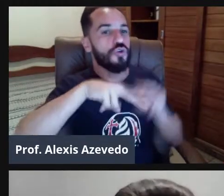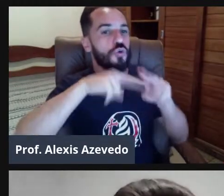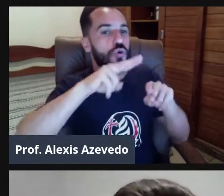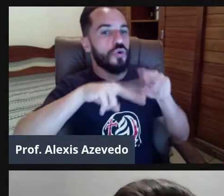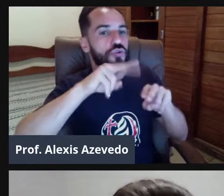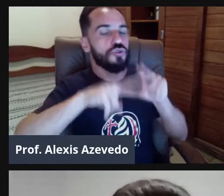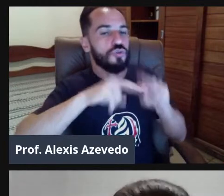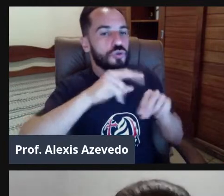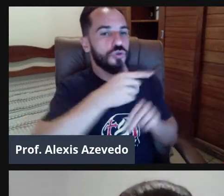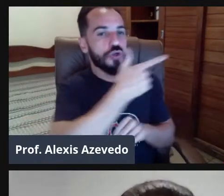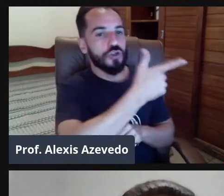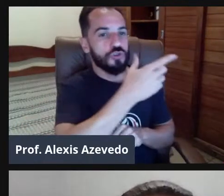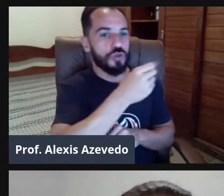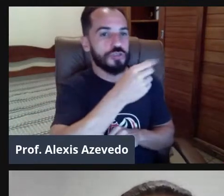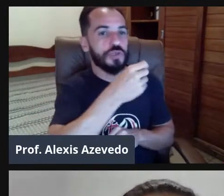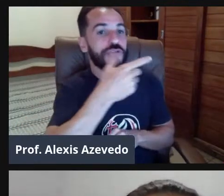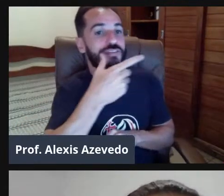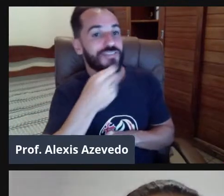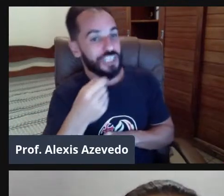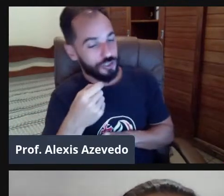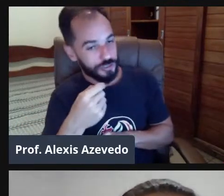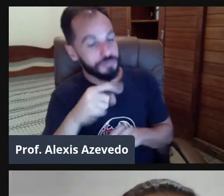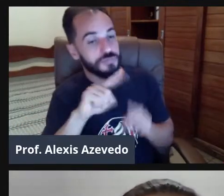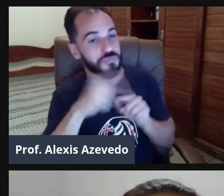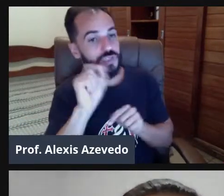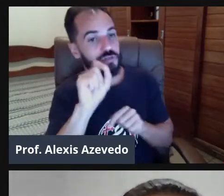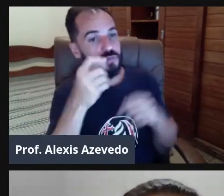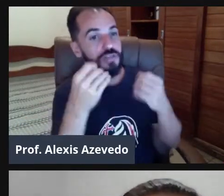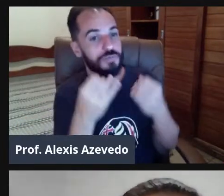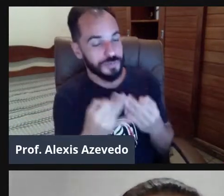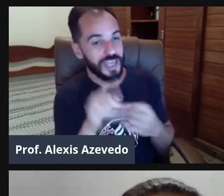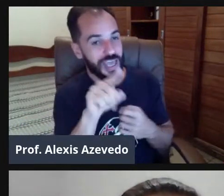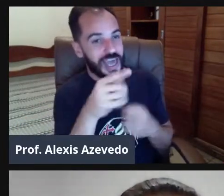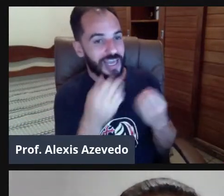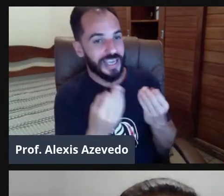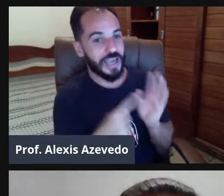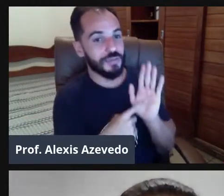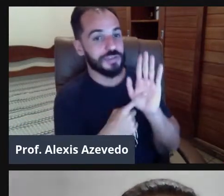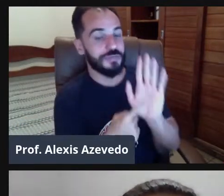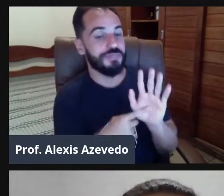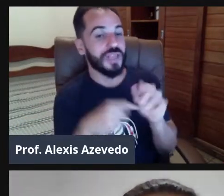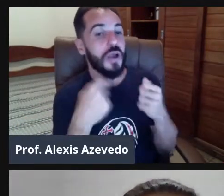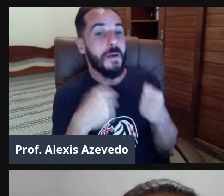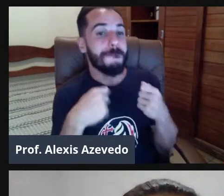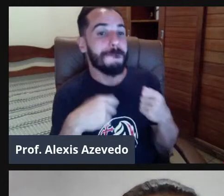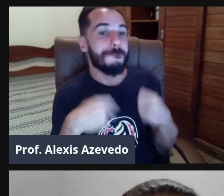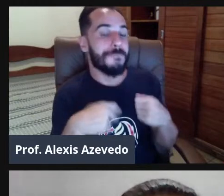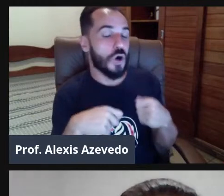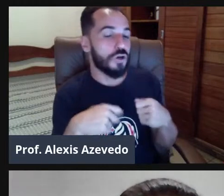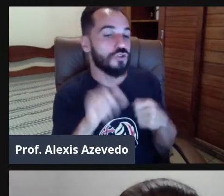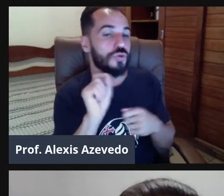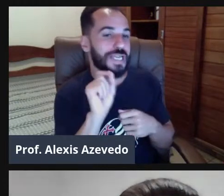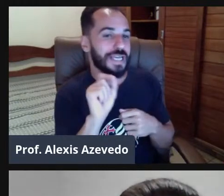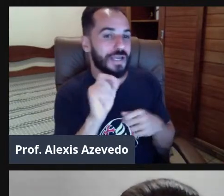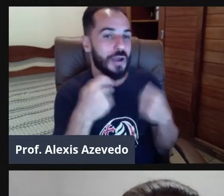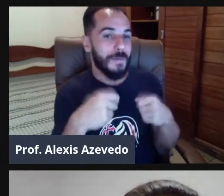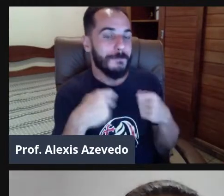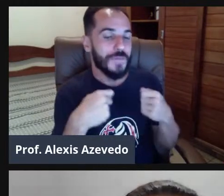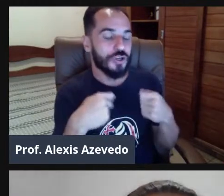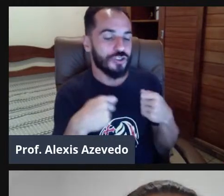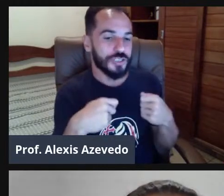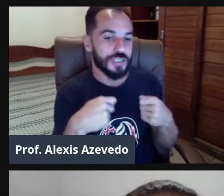vou tocar no ponto em que ela esclarece a possibilidade de que a gente possa